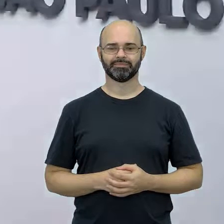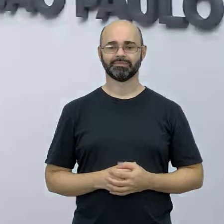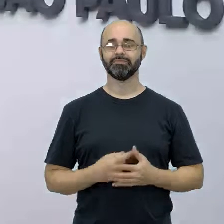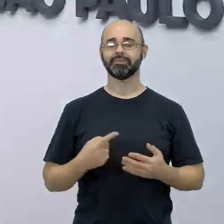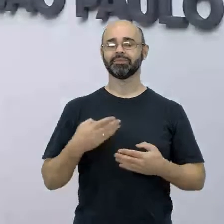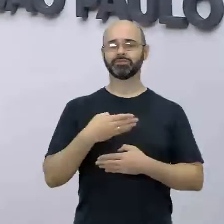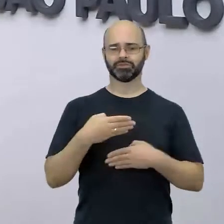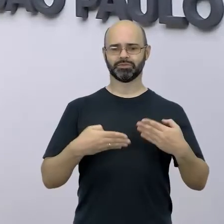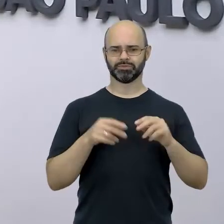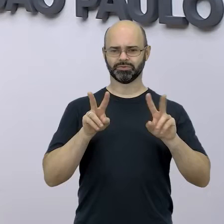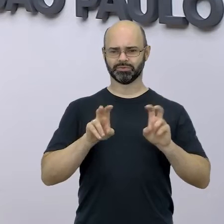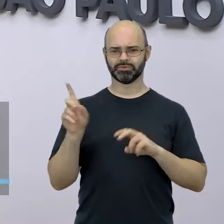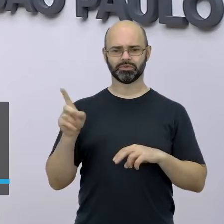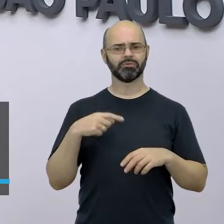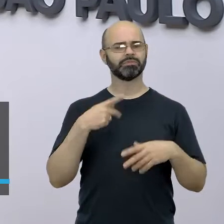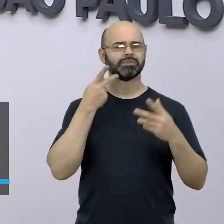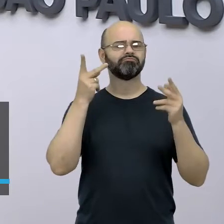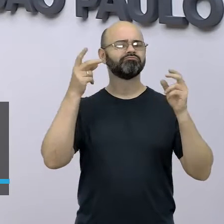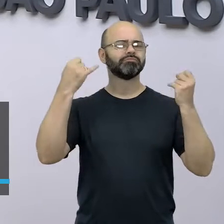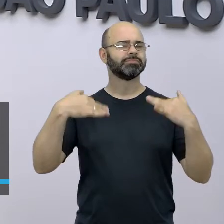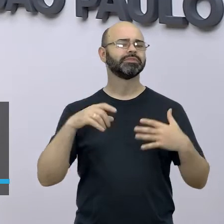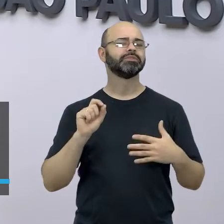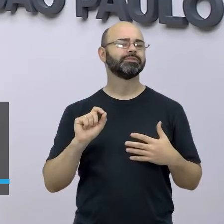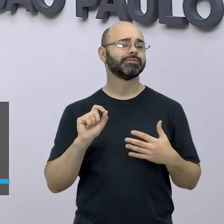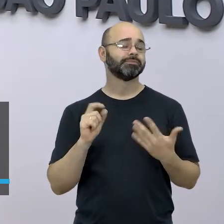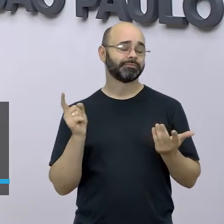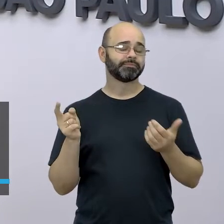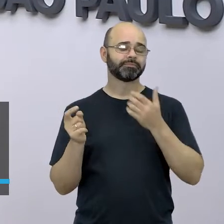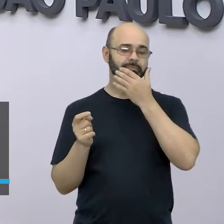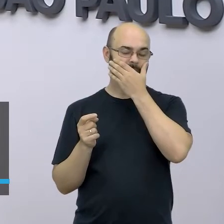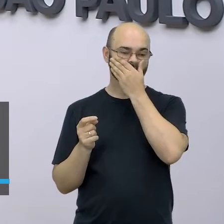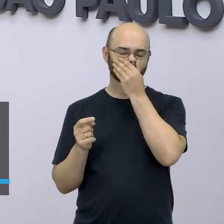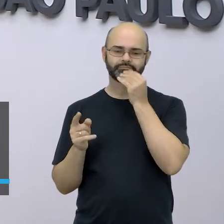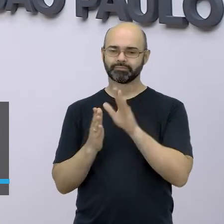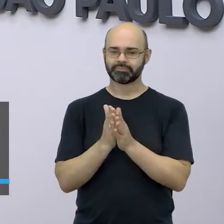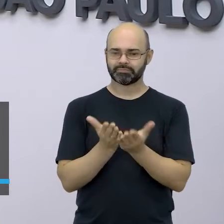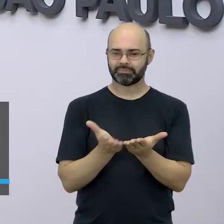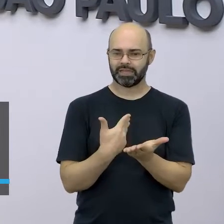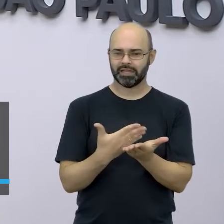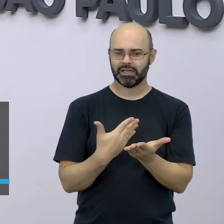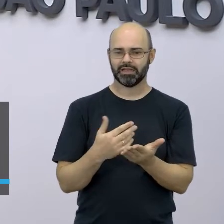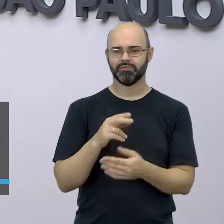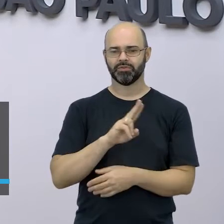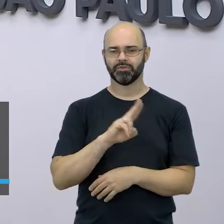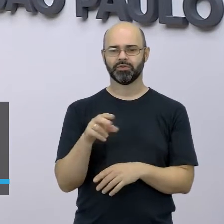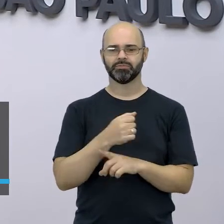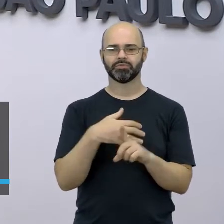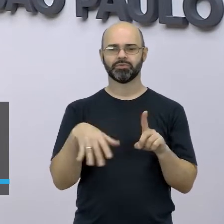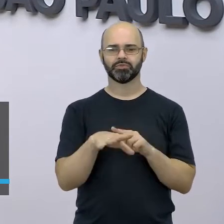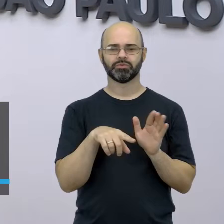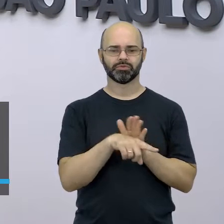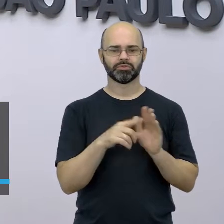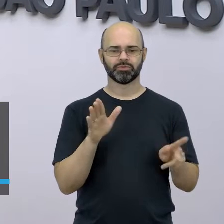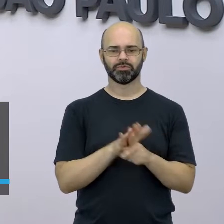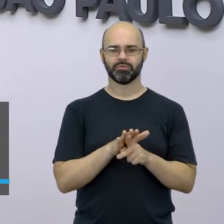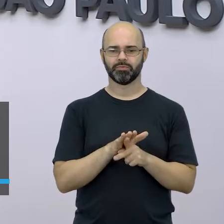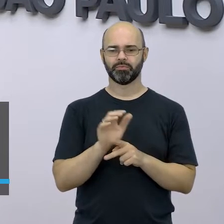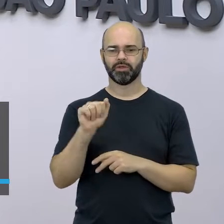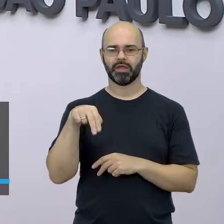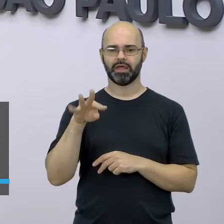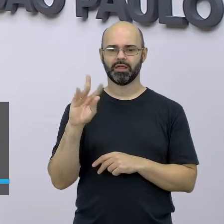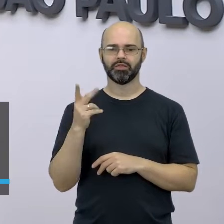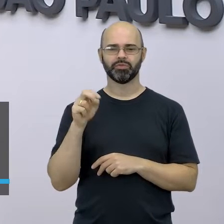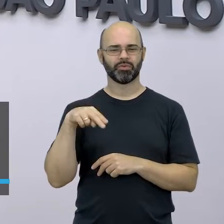slide, ele fala justamente sobre um assunto do livro Sociologia, do Anthony Giddens, que tem a ver